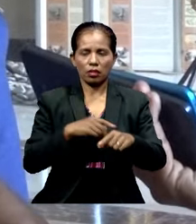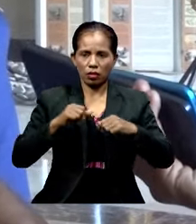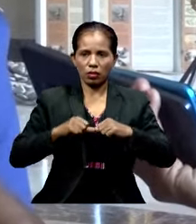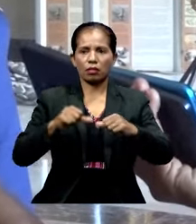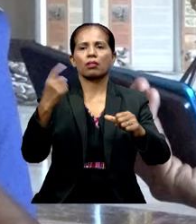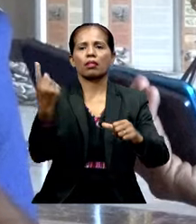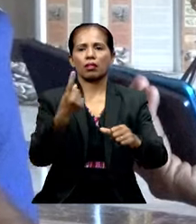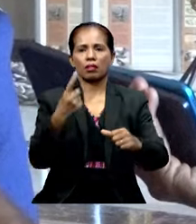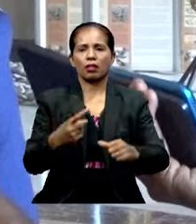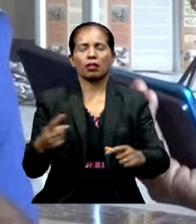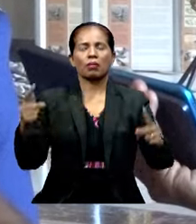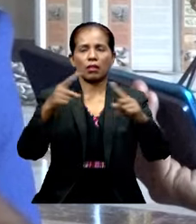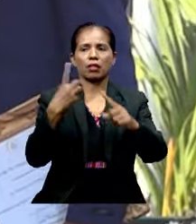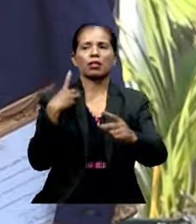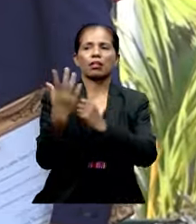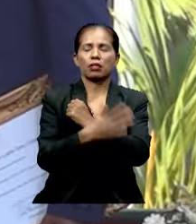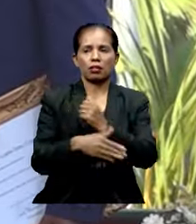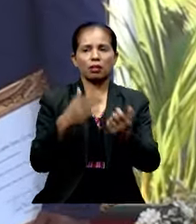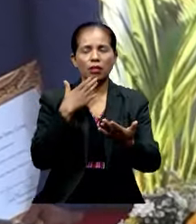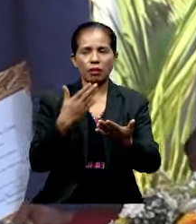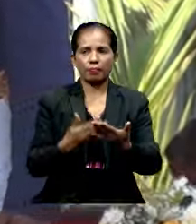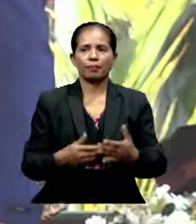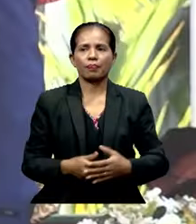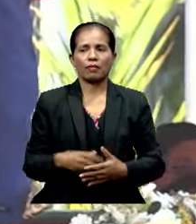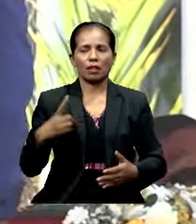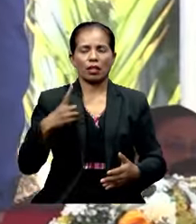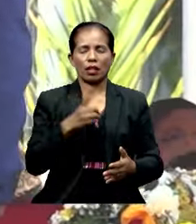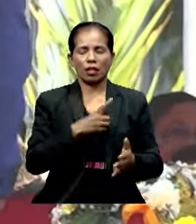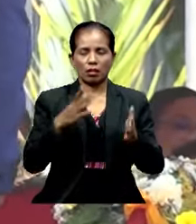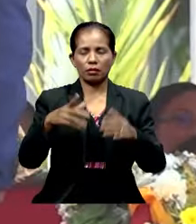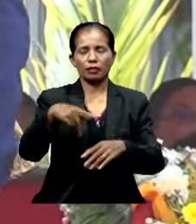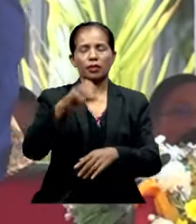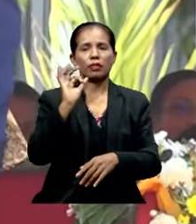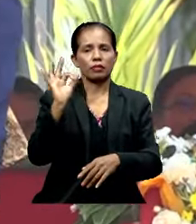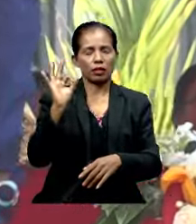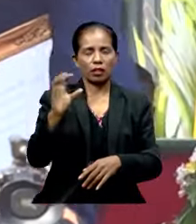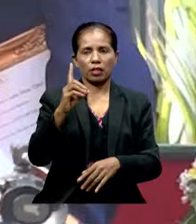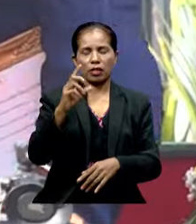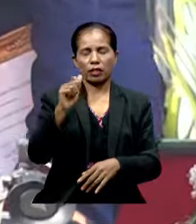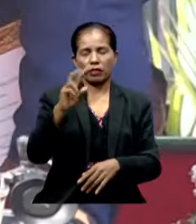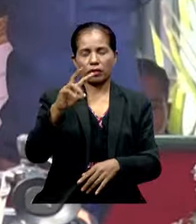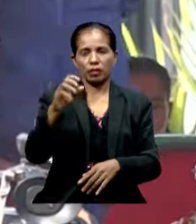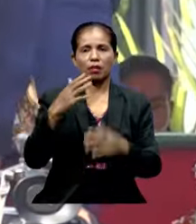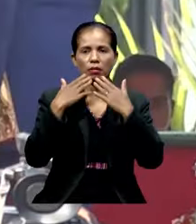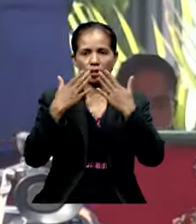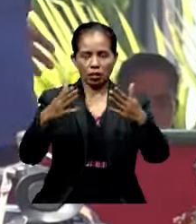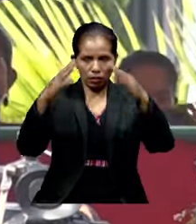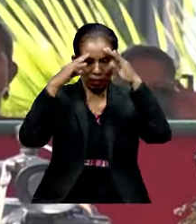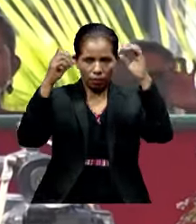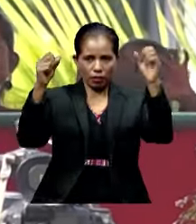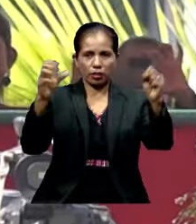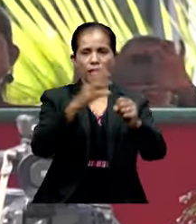fato para itinerar em dia. Além de nem, deputado Fretilin David Dias Jimenez, a tua agradecimento para o presidente da